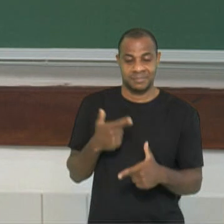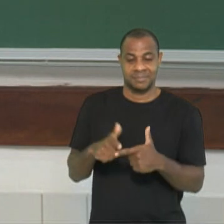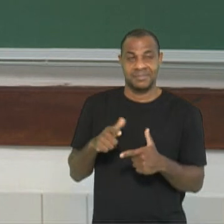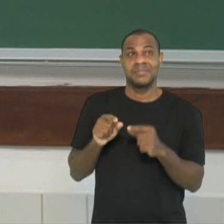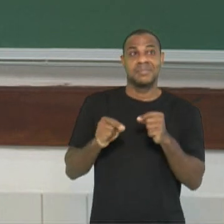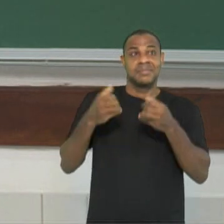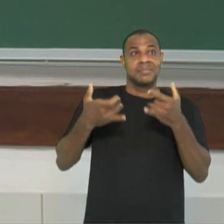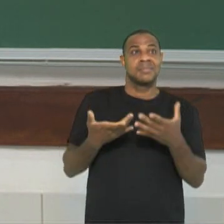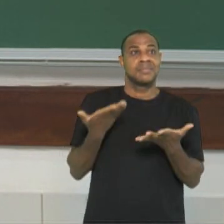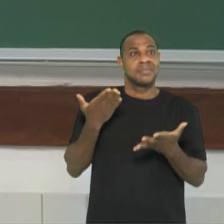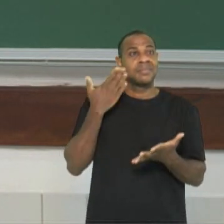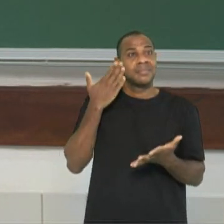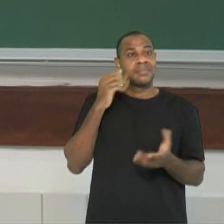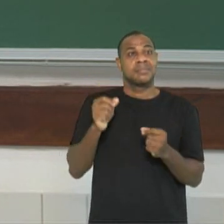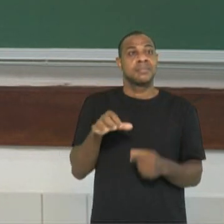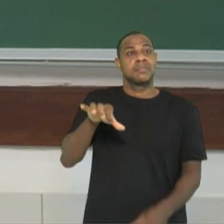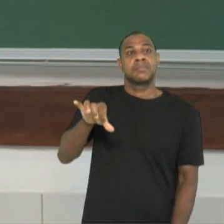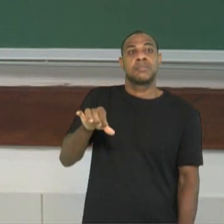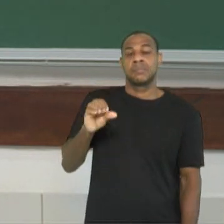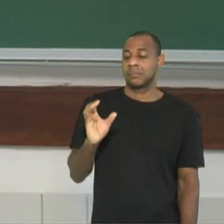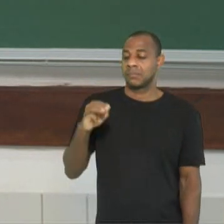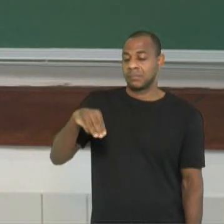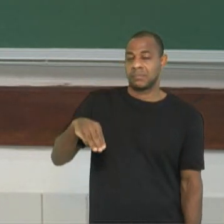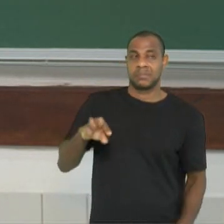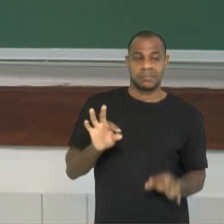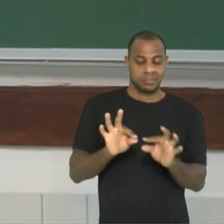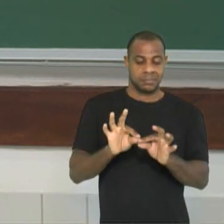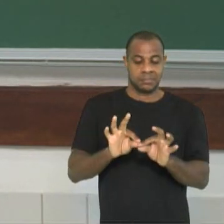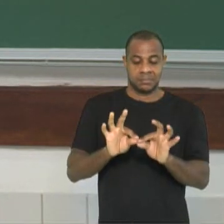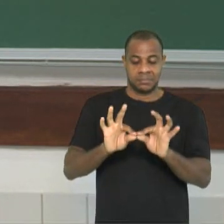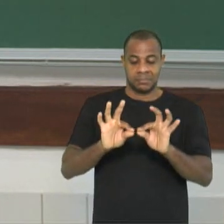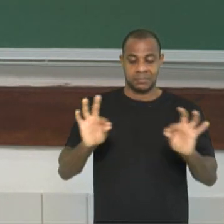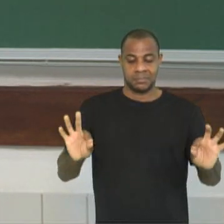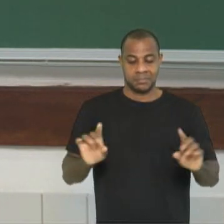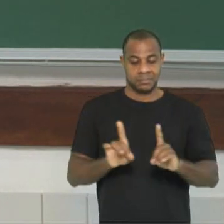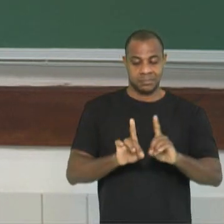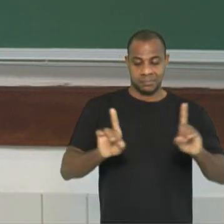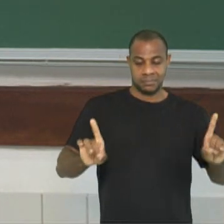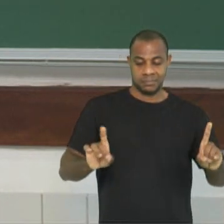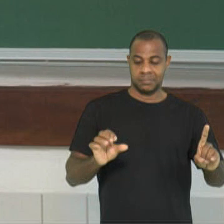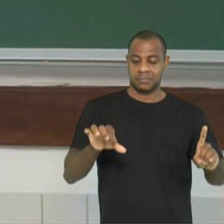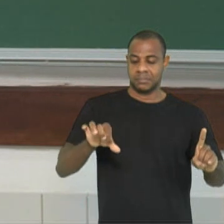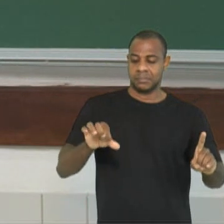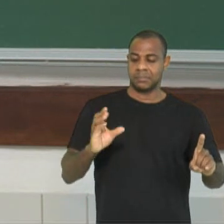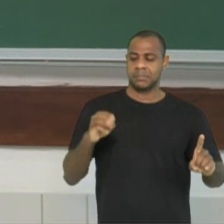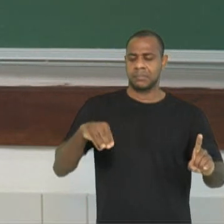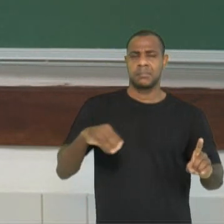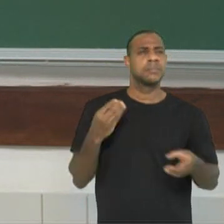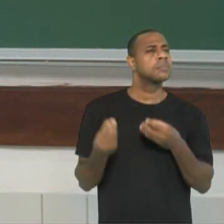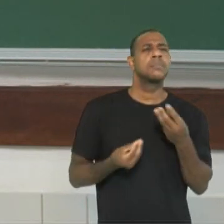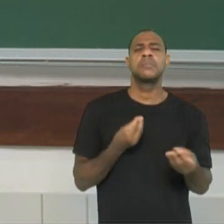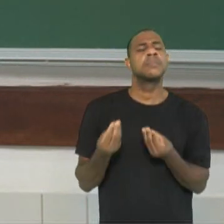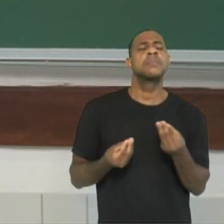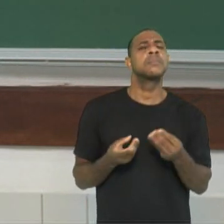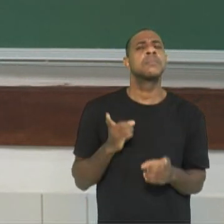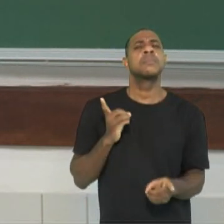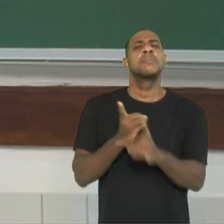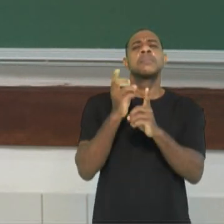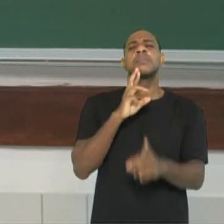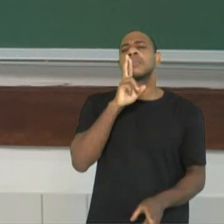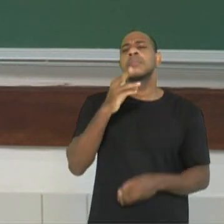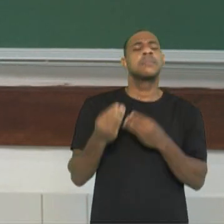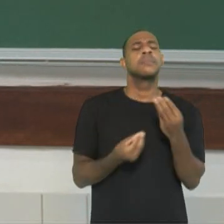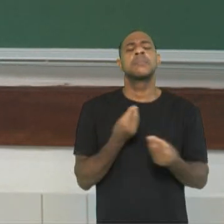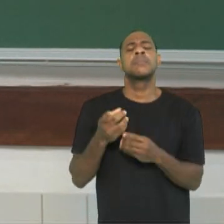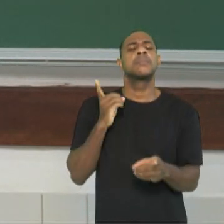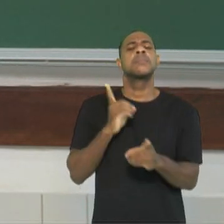saber 9 centímetros. Ele está te apresentando uma distância de 9 centímetros. Como que a gente vai chegar ao resultado que a